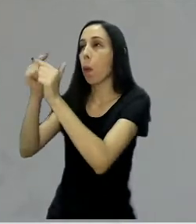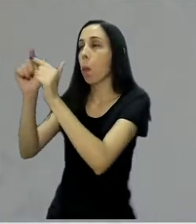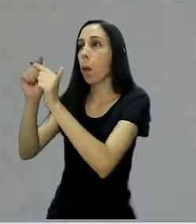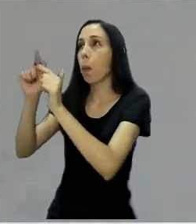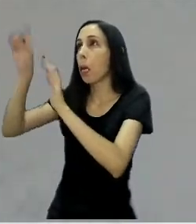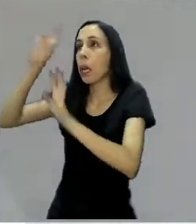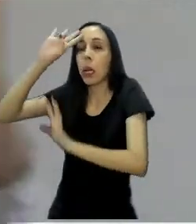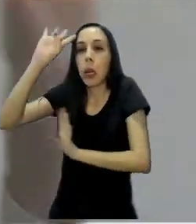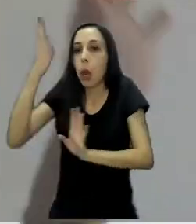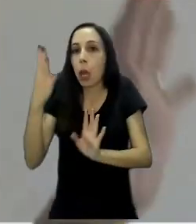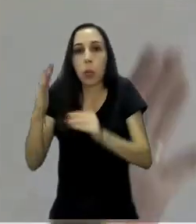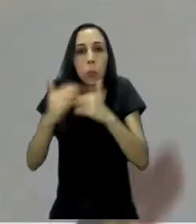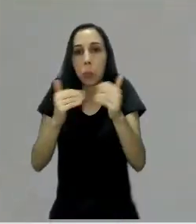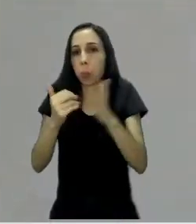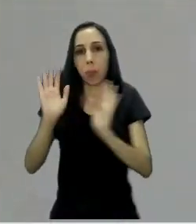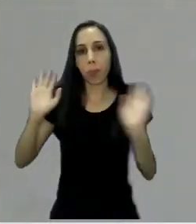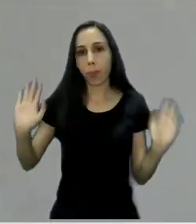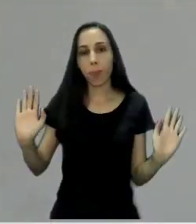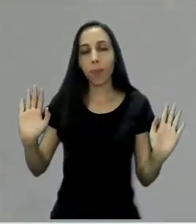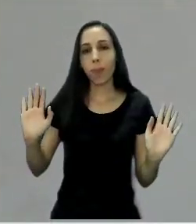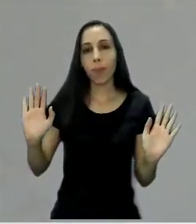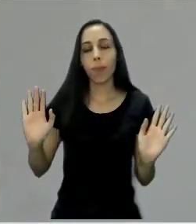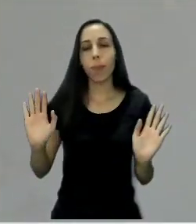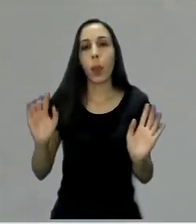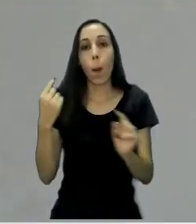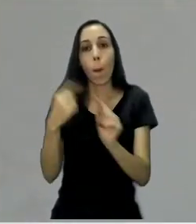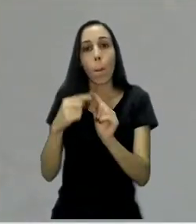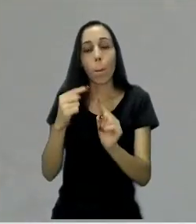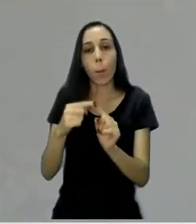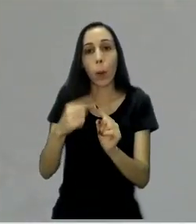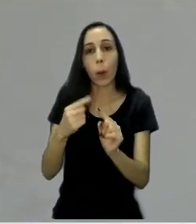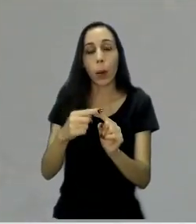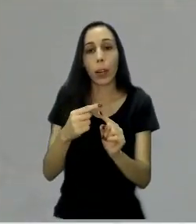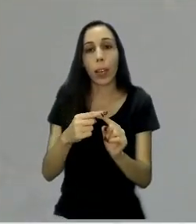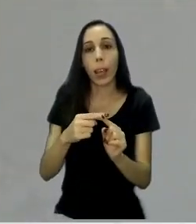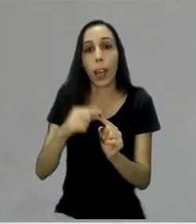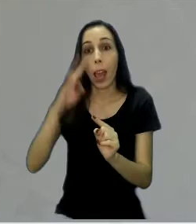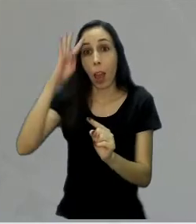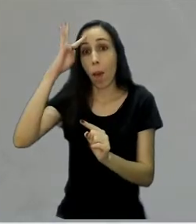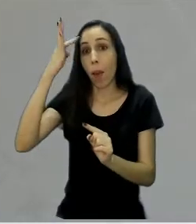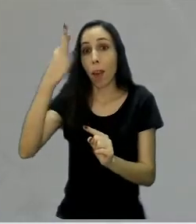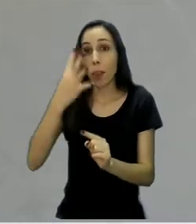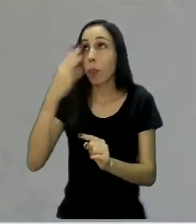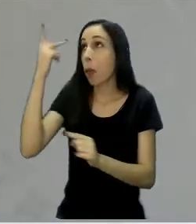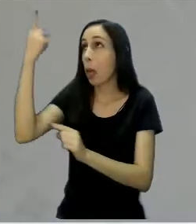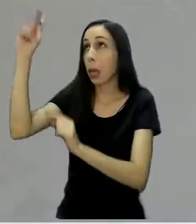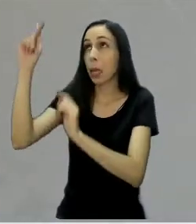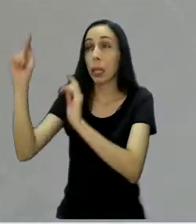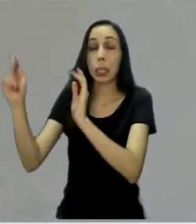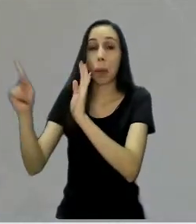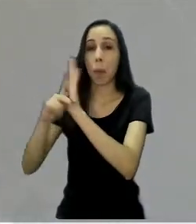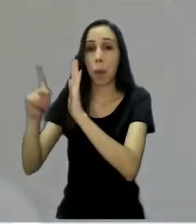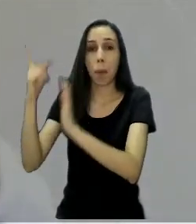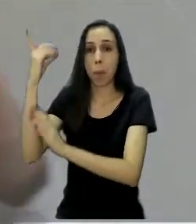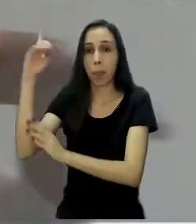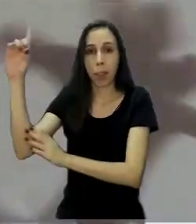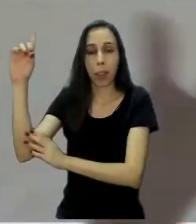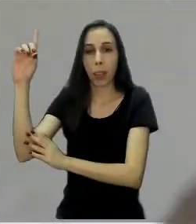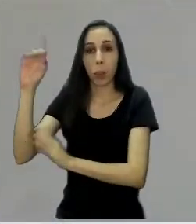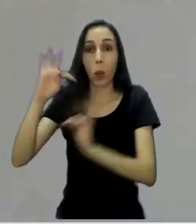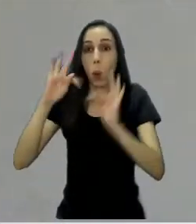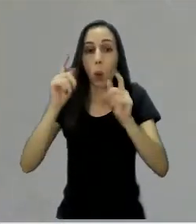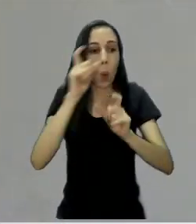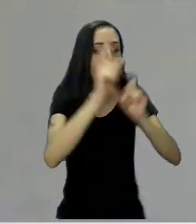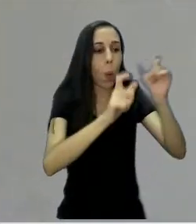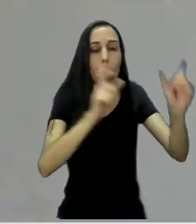problema e que Deus resolva como Ele quer. Porque quando a solução vem de Deus, todos